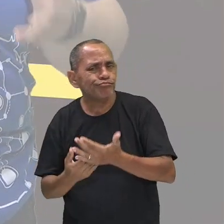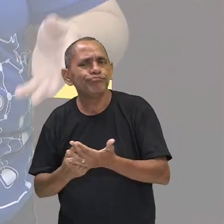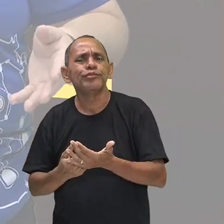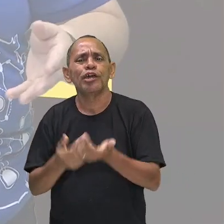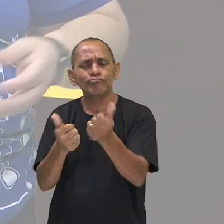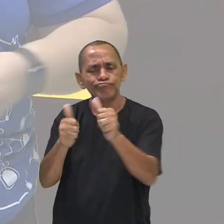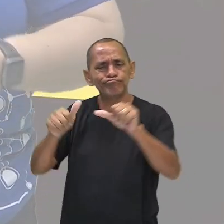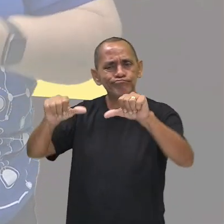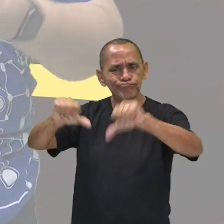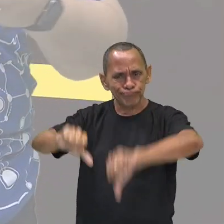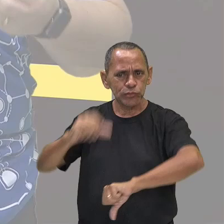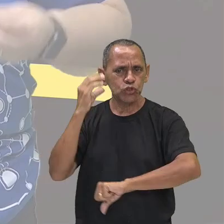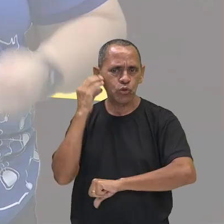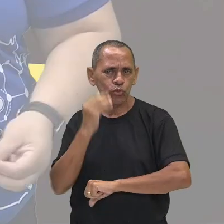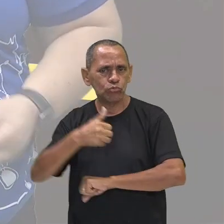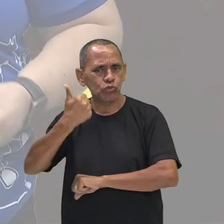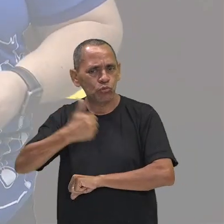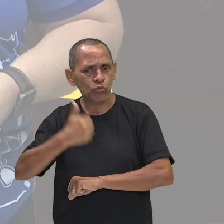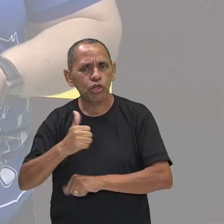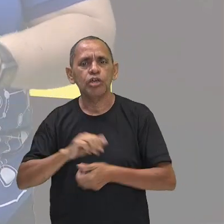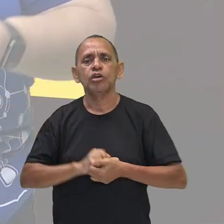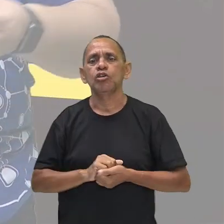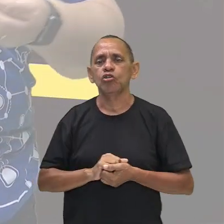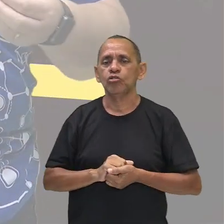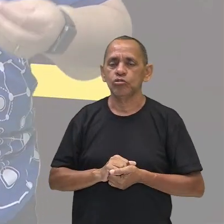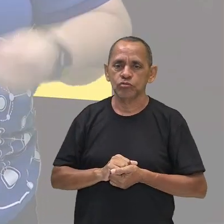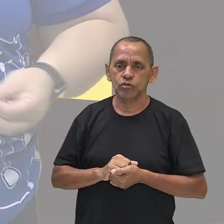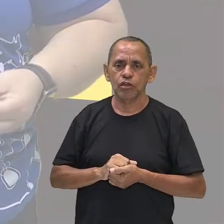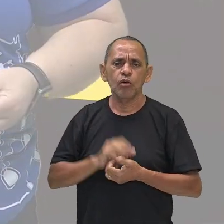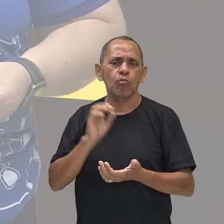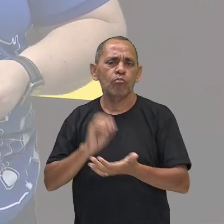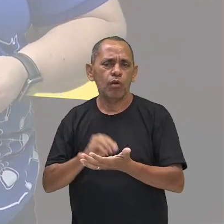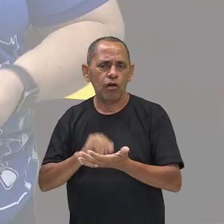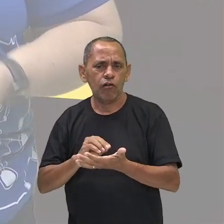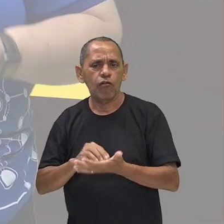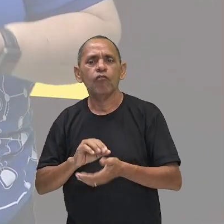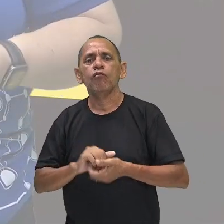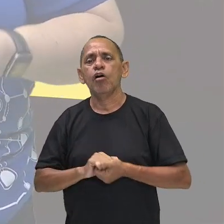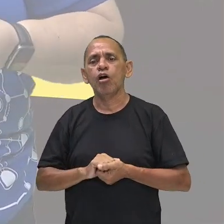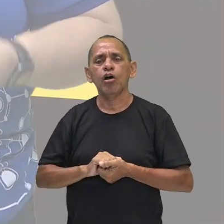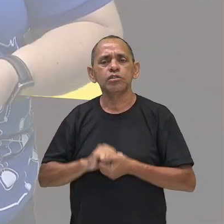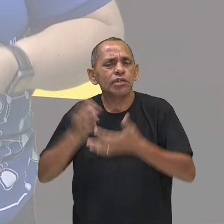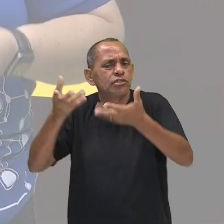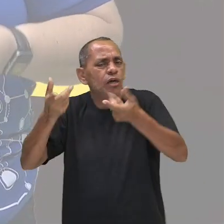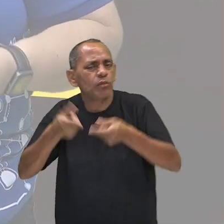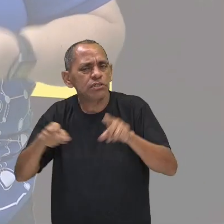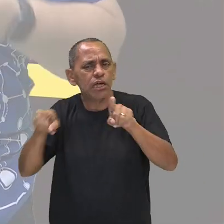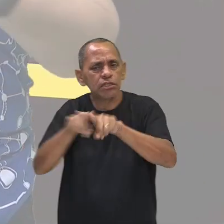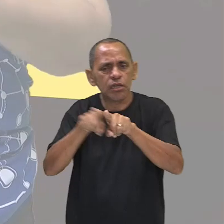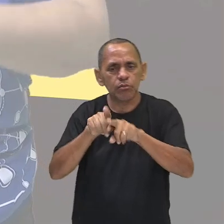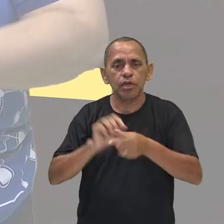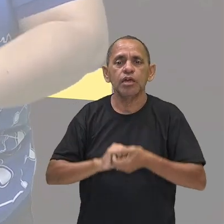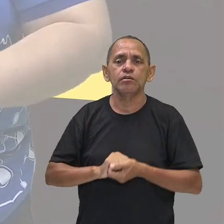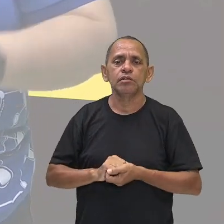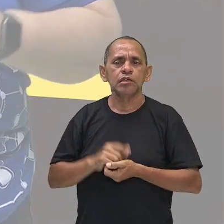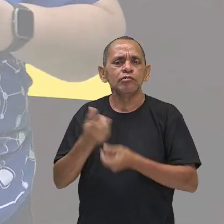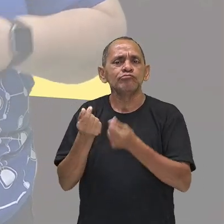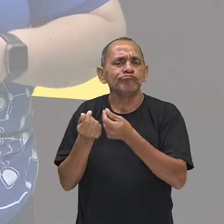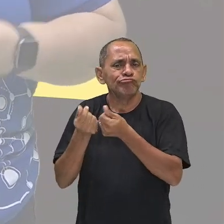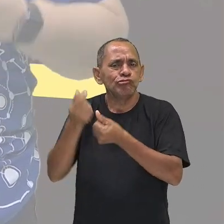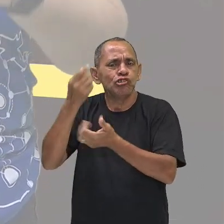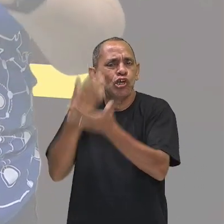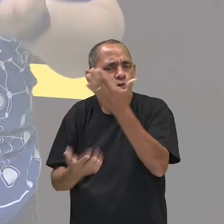um aumento do descontentamento geral, pois houve perdas humanas na guerra e muitos gastos também, porque